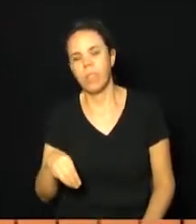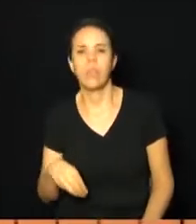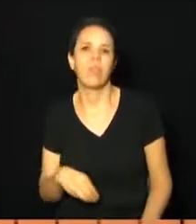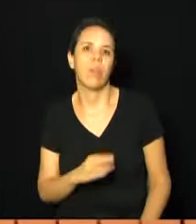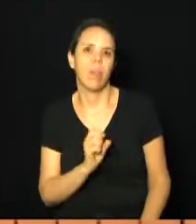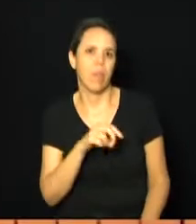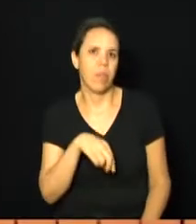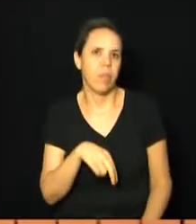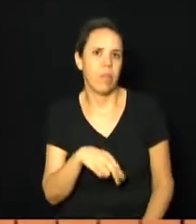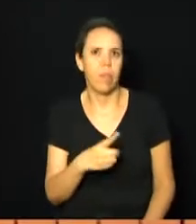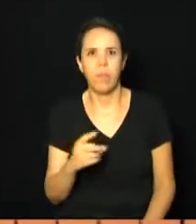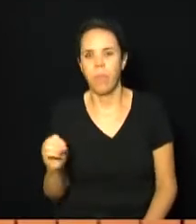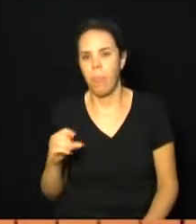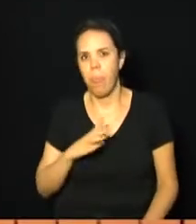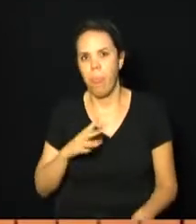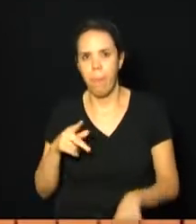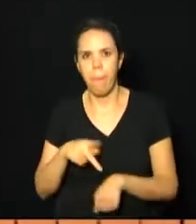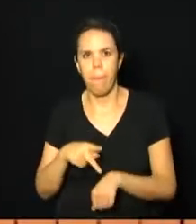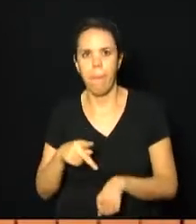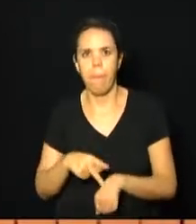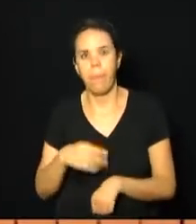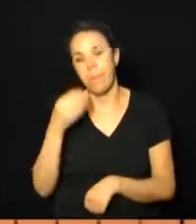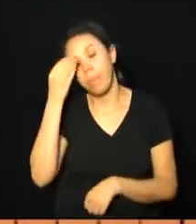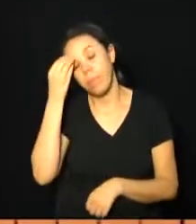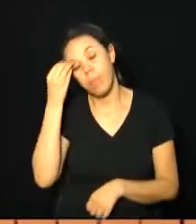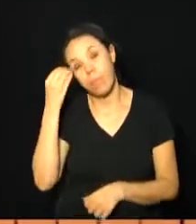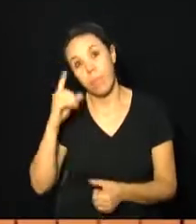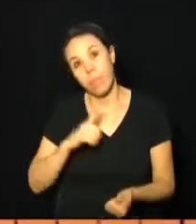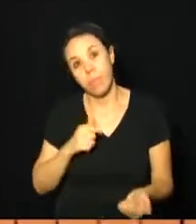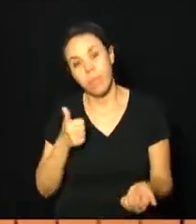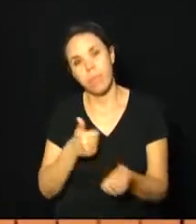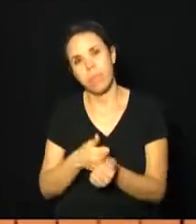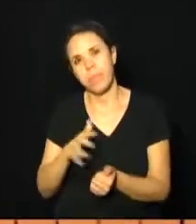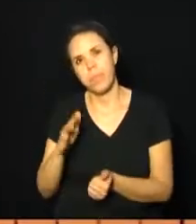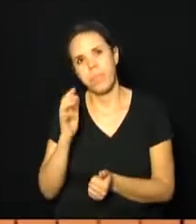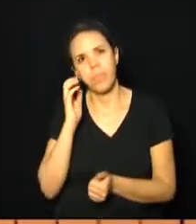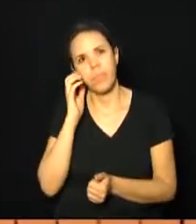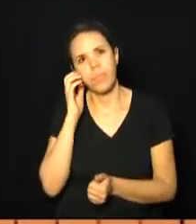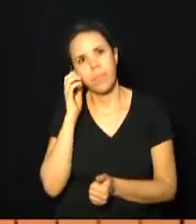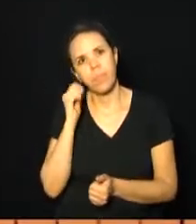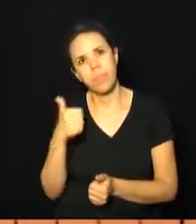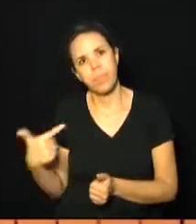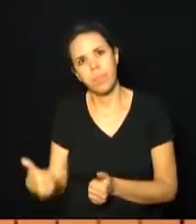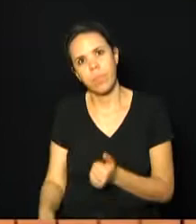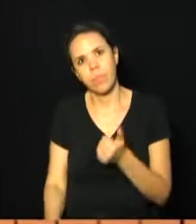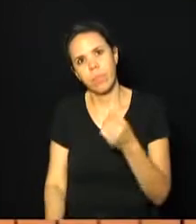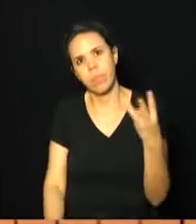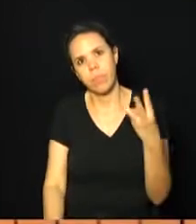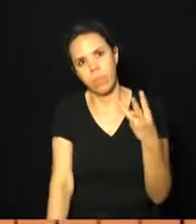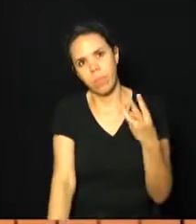que é a estrada de Pedreira, que vai ter por mais ou menos uns 12, 13 quilômetros até a